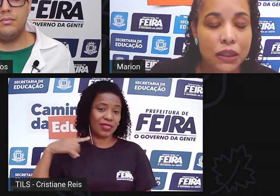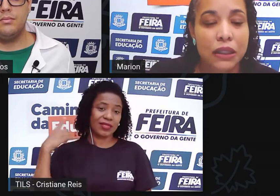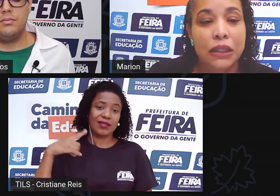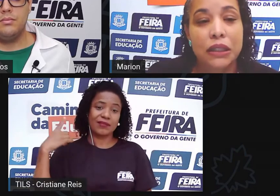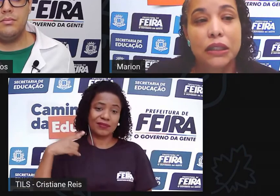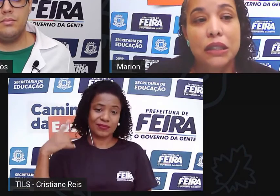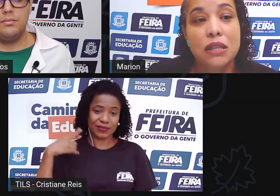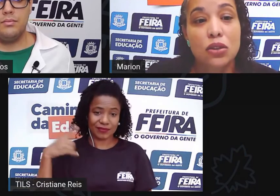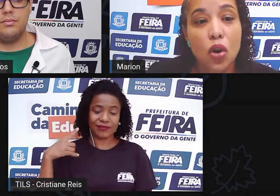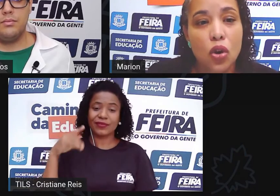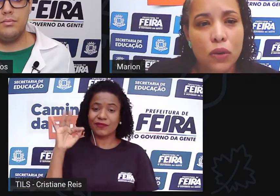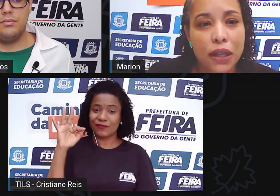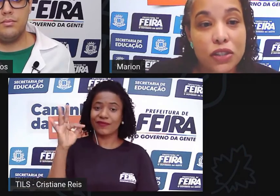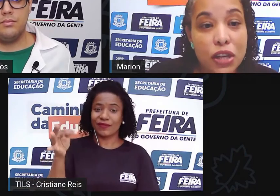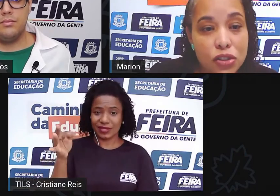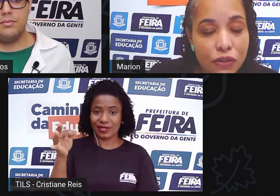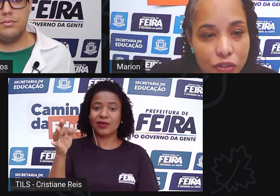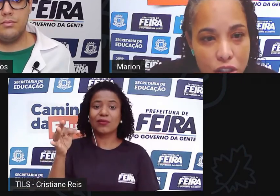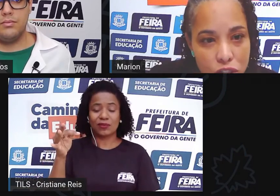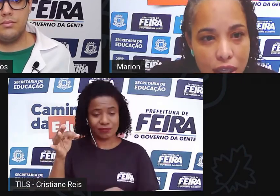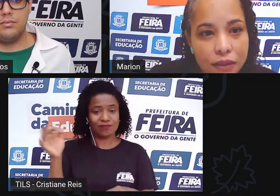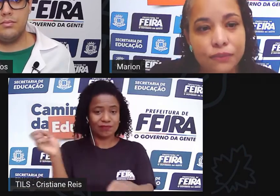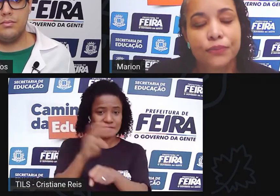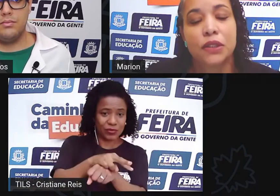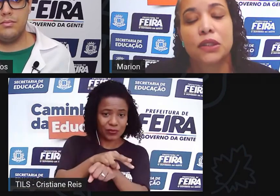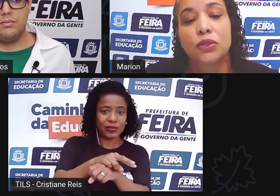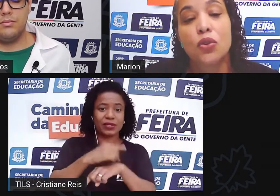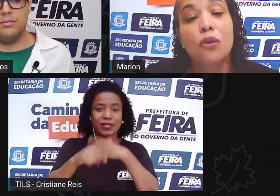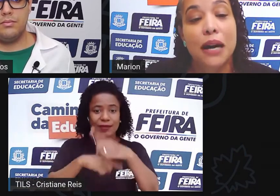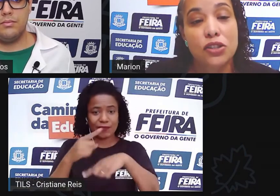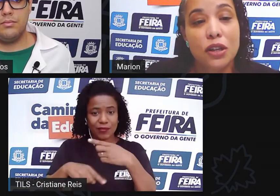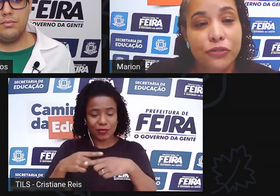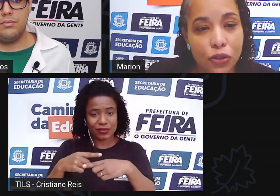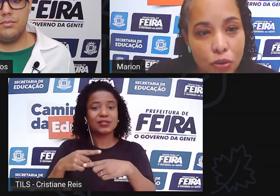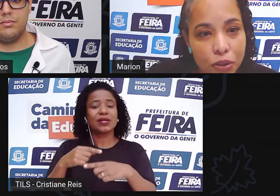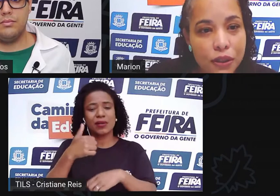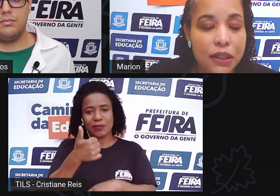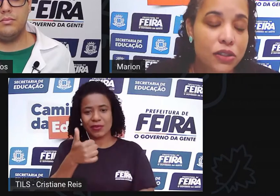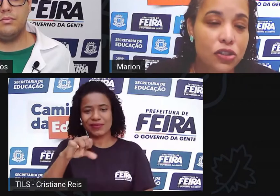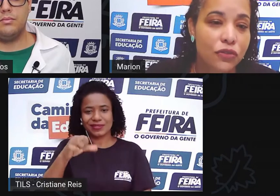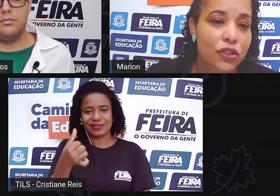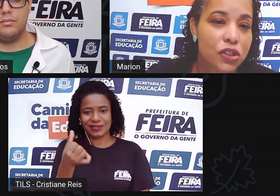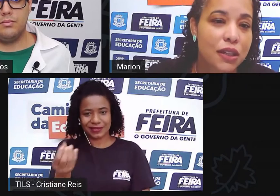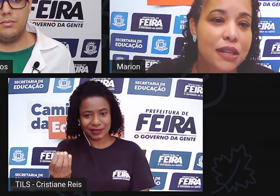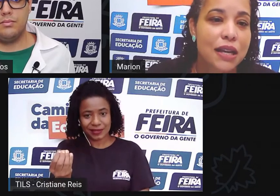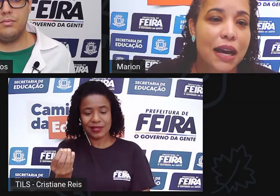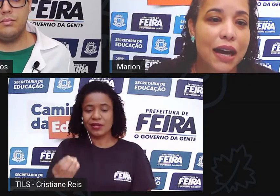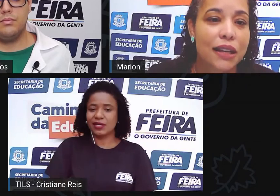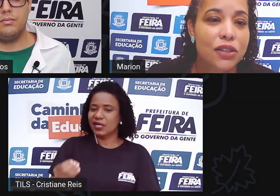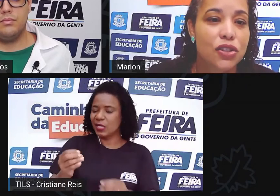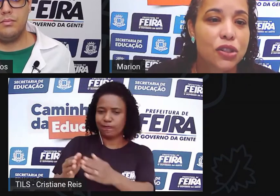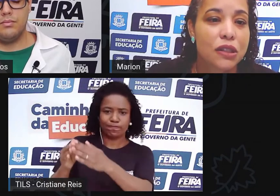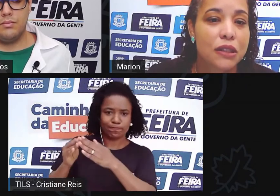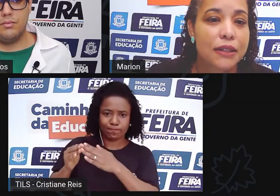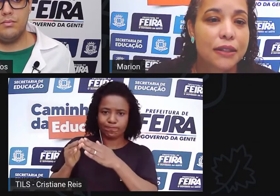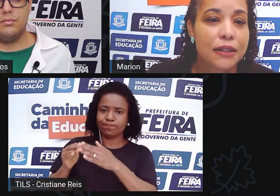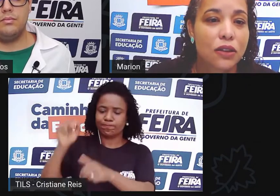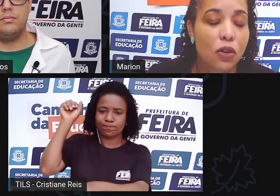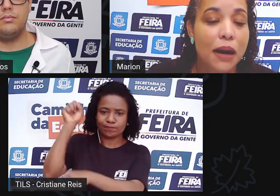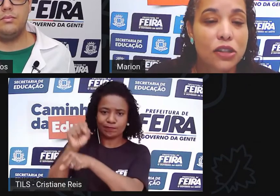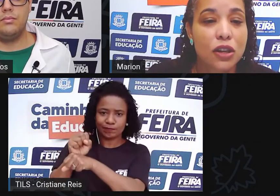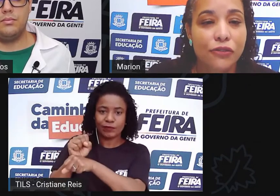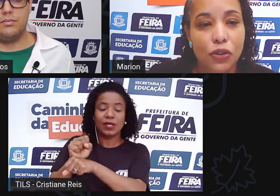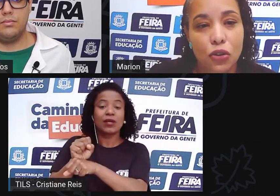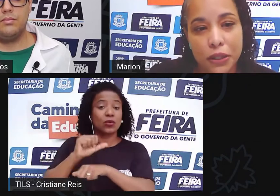cargo e se tornou um grande ativista no combate à fome, um grande ativista nessa área